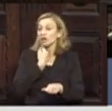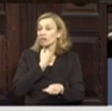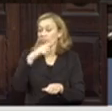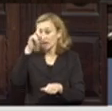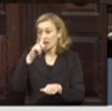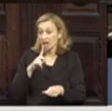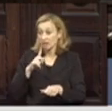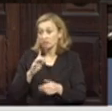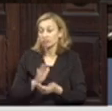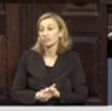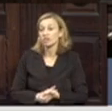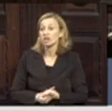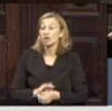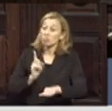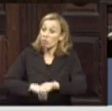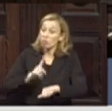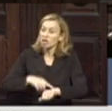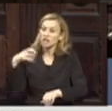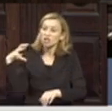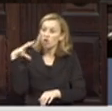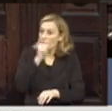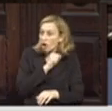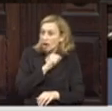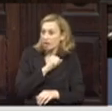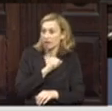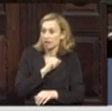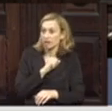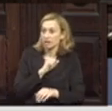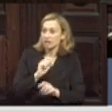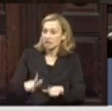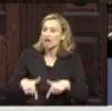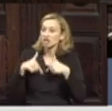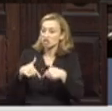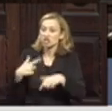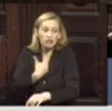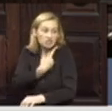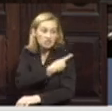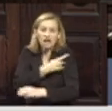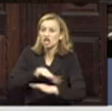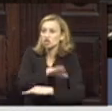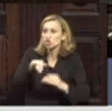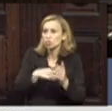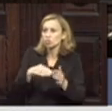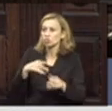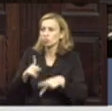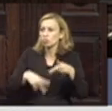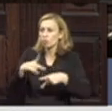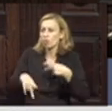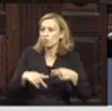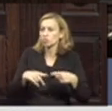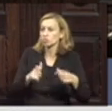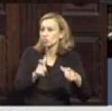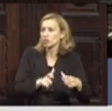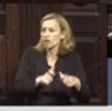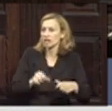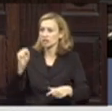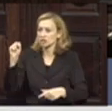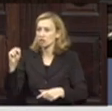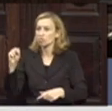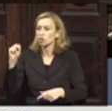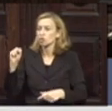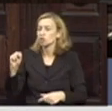é bem provável, é bem possível, melhor dizendo, que esse caso de São Bernardo seja